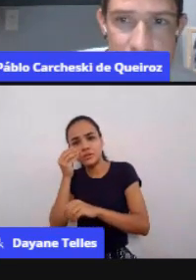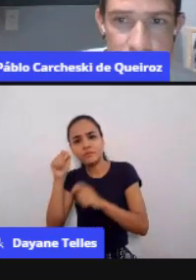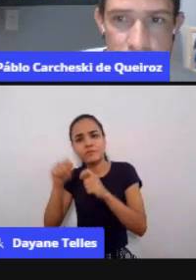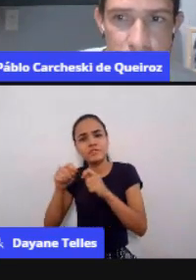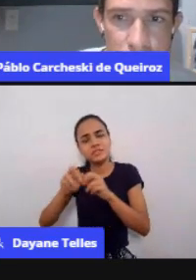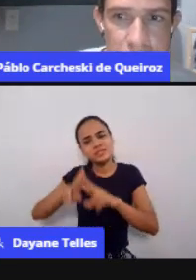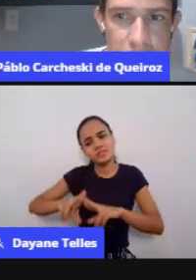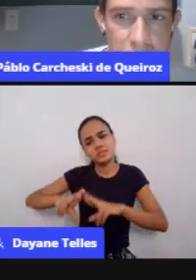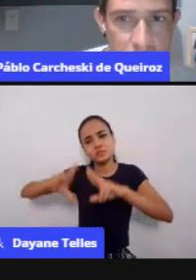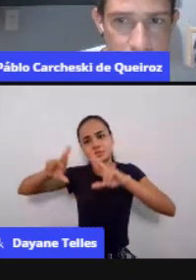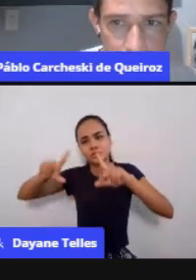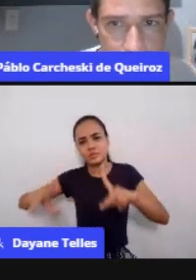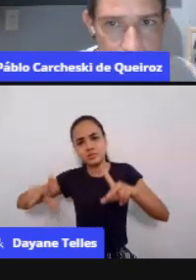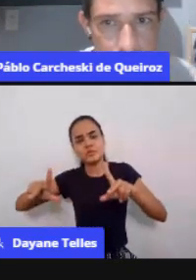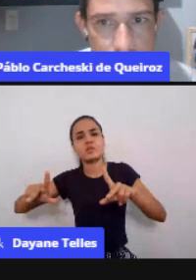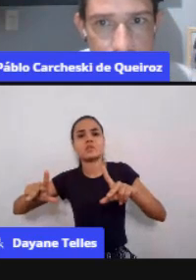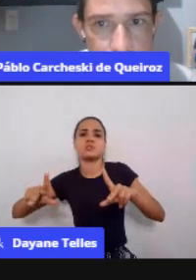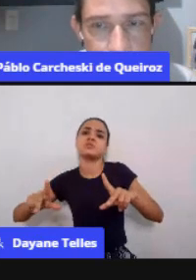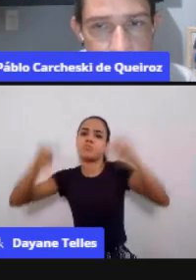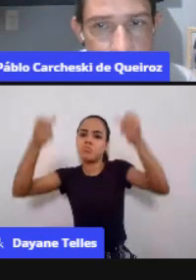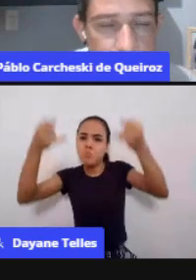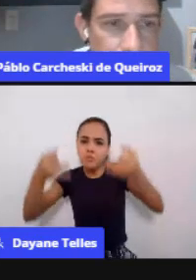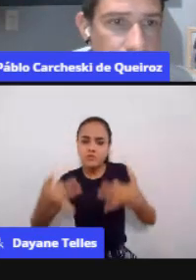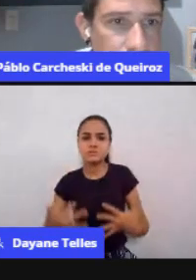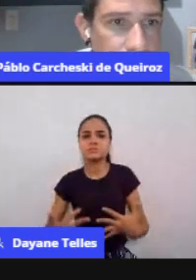próximo slide, por favor.